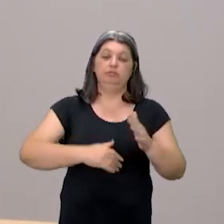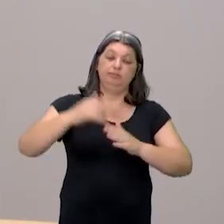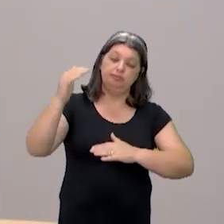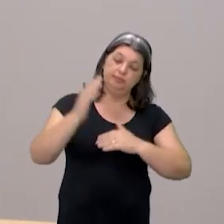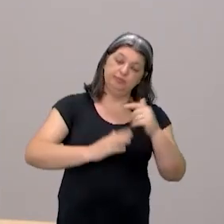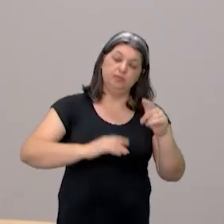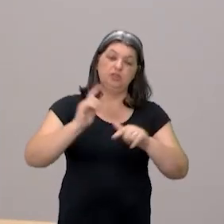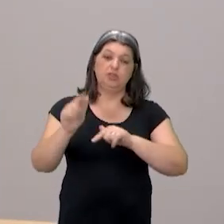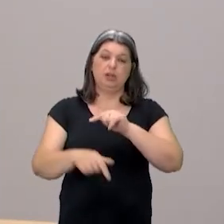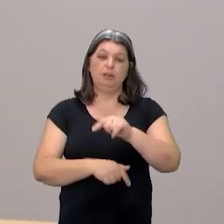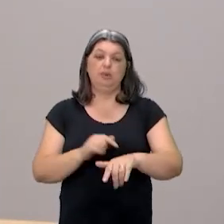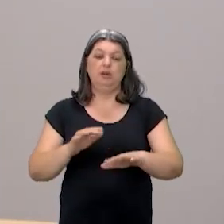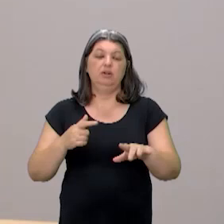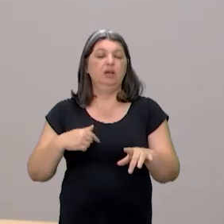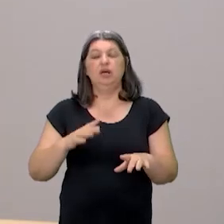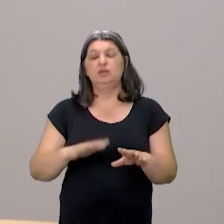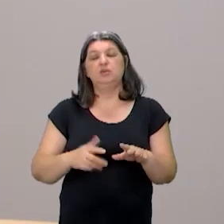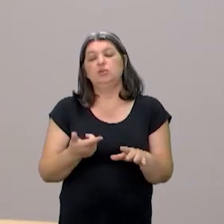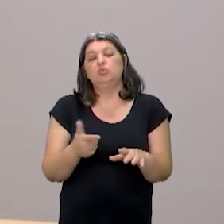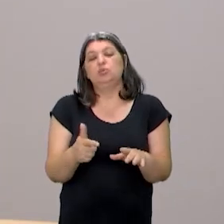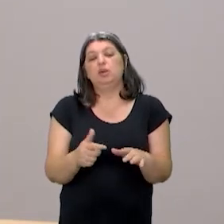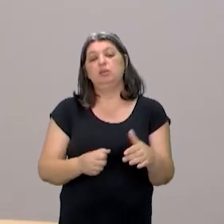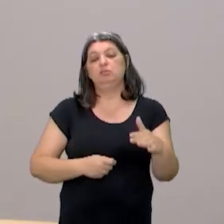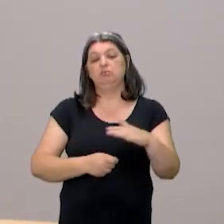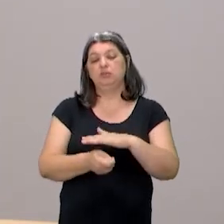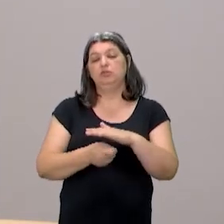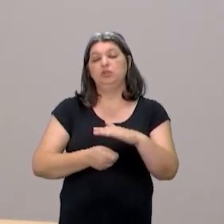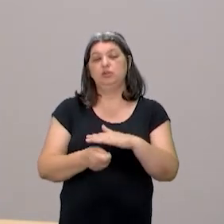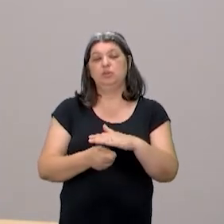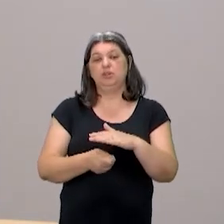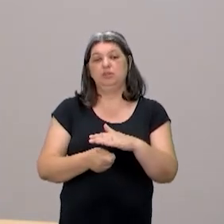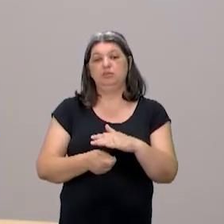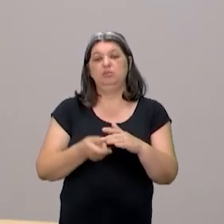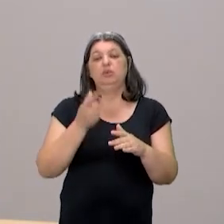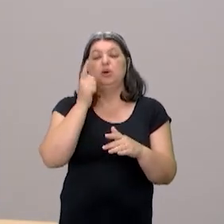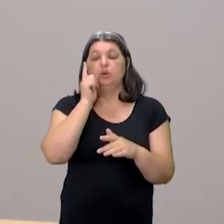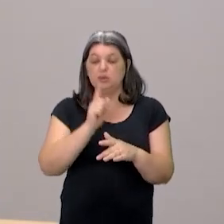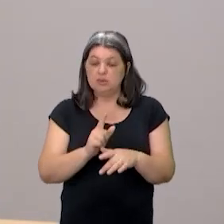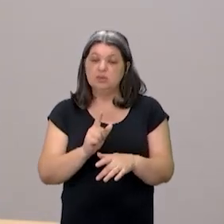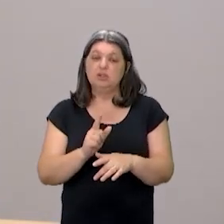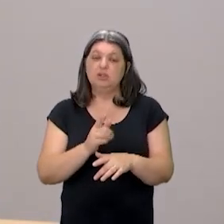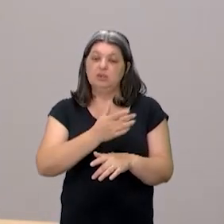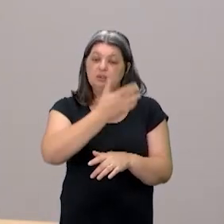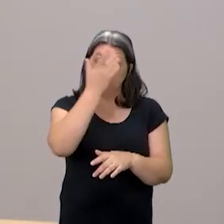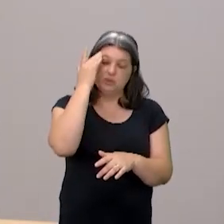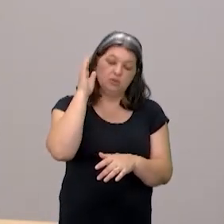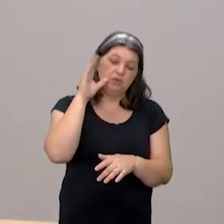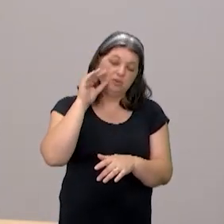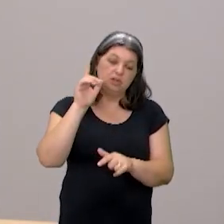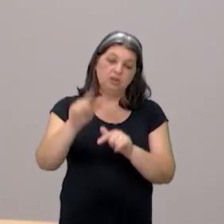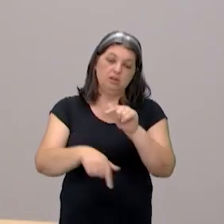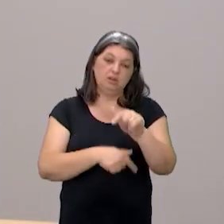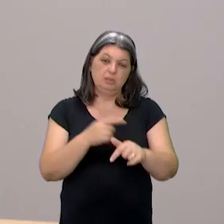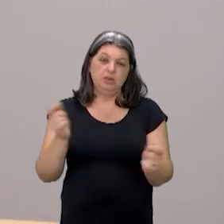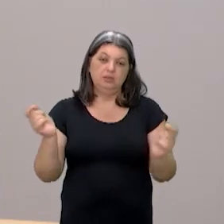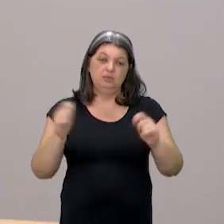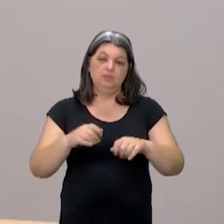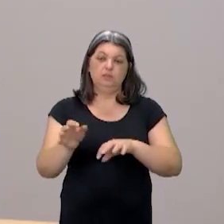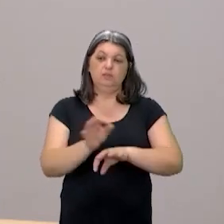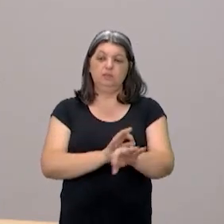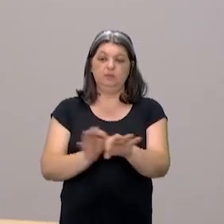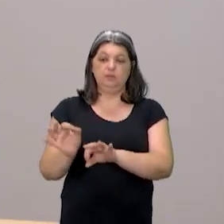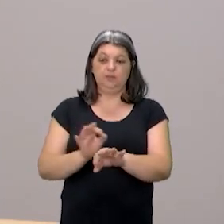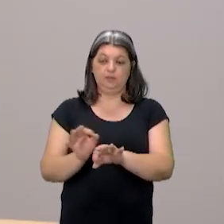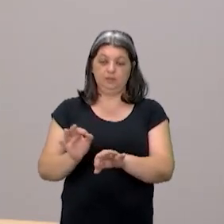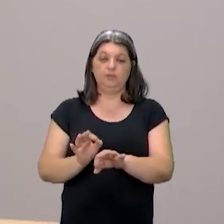sempre a gente dispõe de investimento suficiente para gerar essa mão de obra bastante habilitada e preparada para lidar